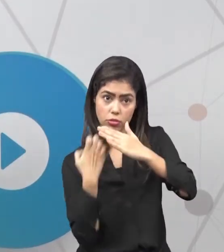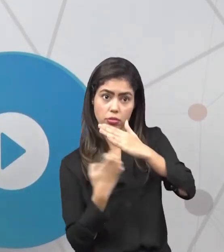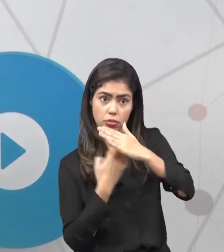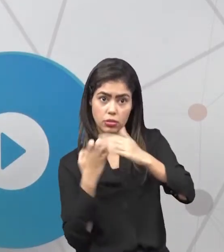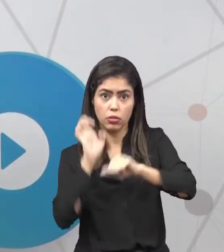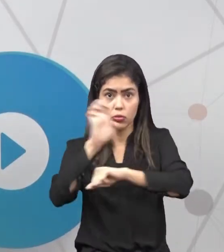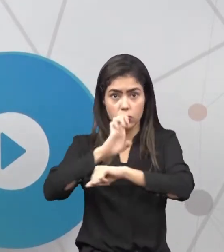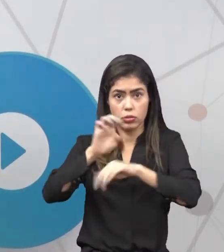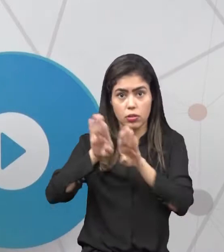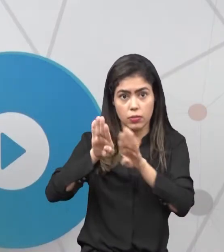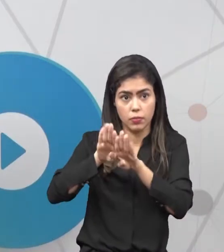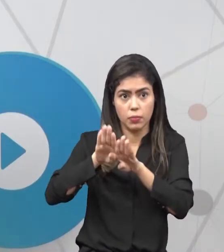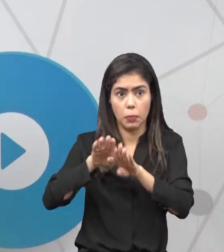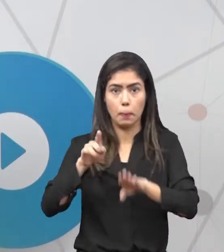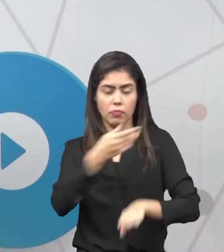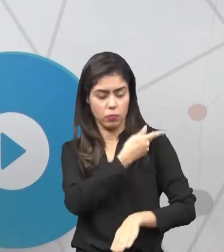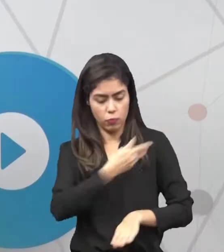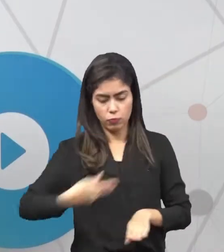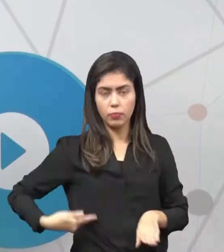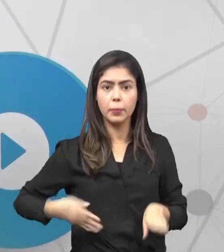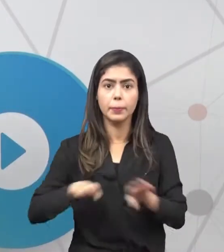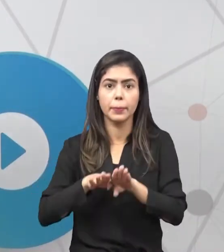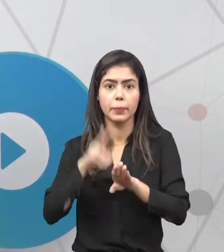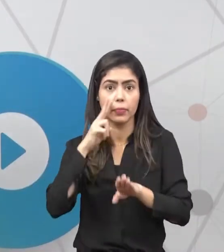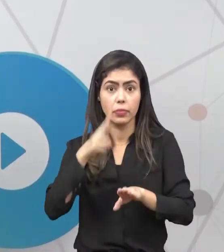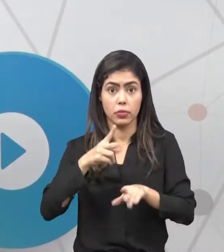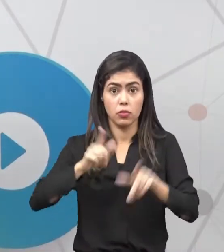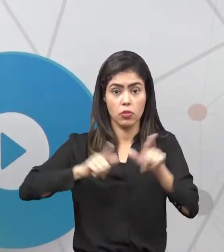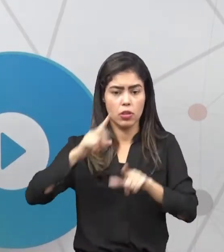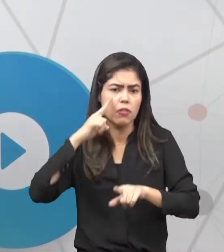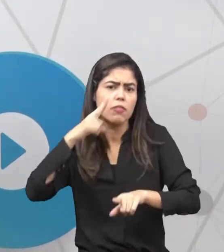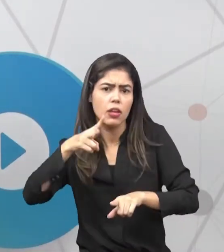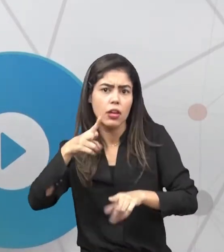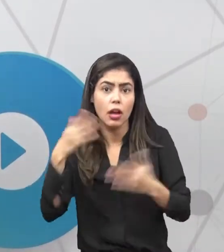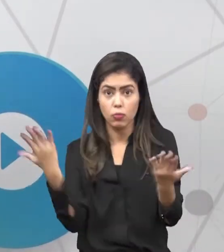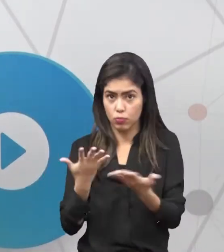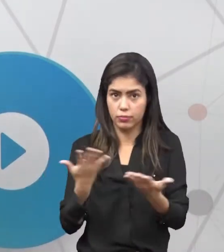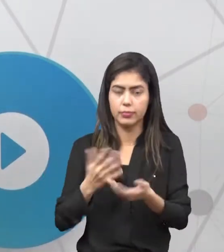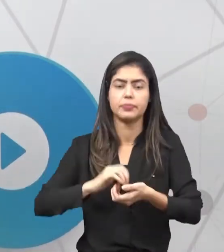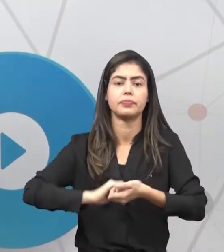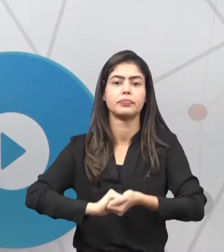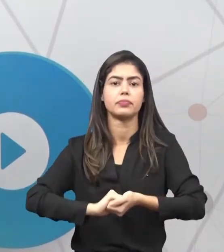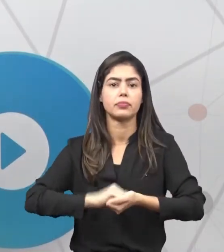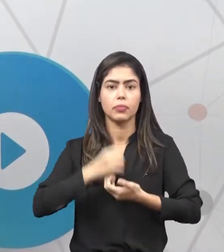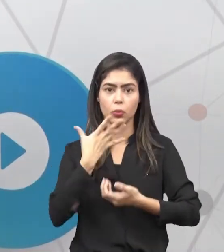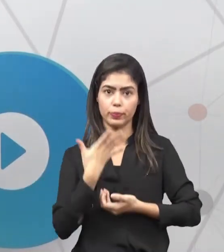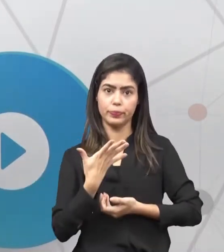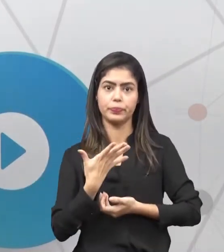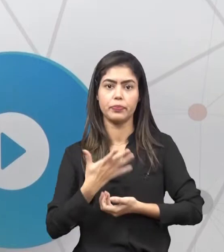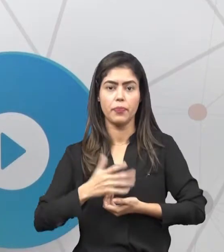do nosso governo, que é o que nos interessa mesmo agora. Bom,